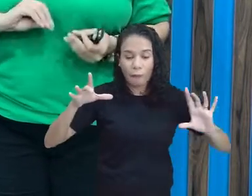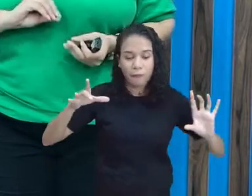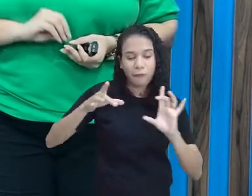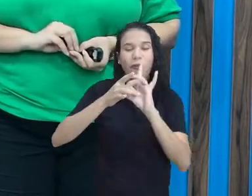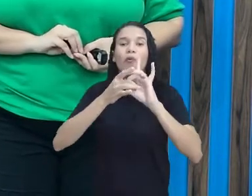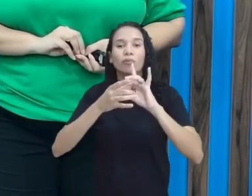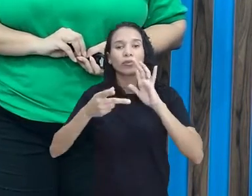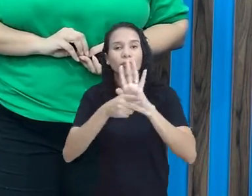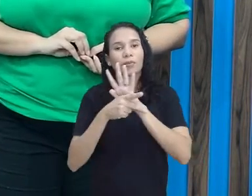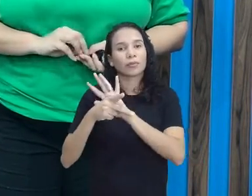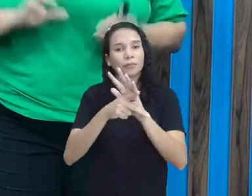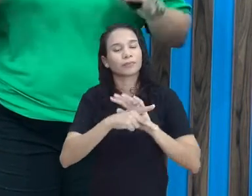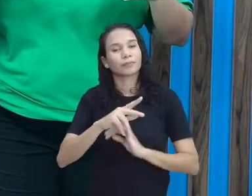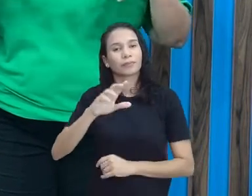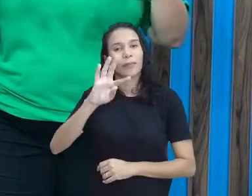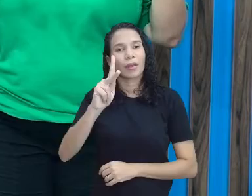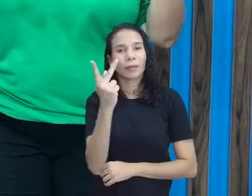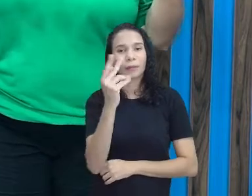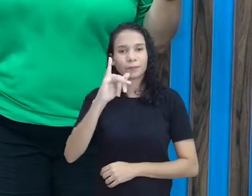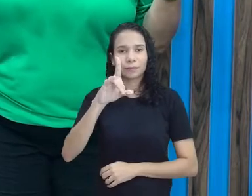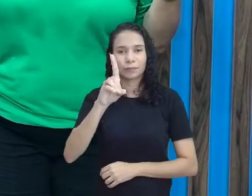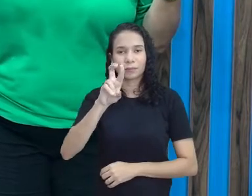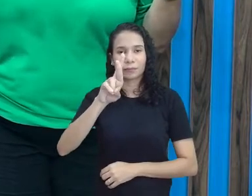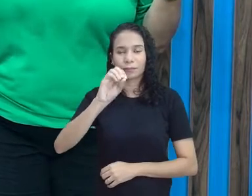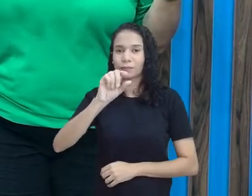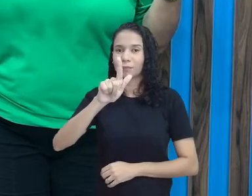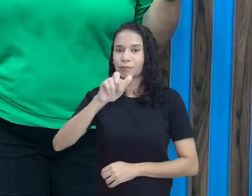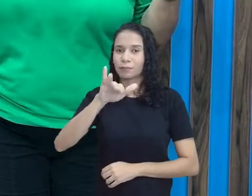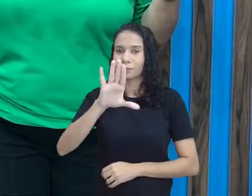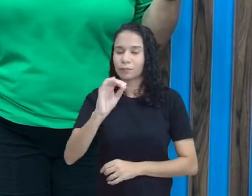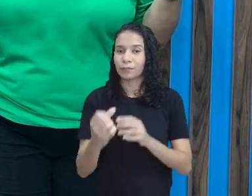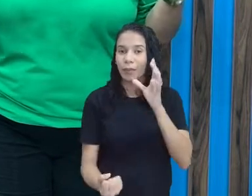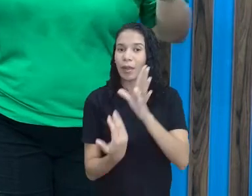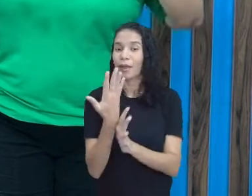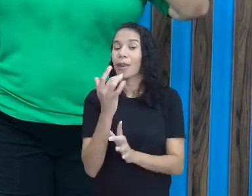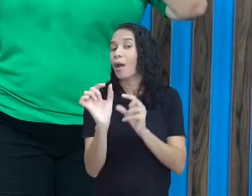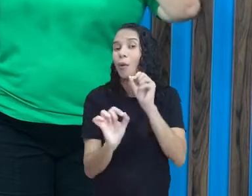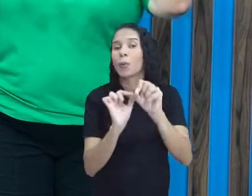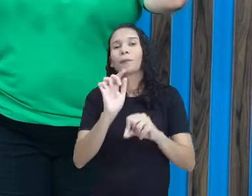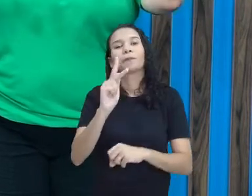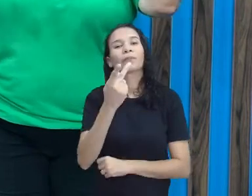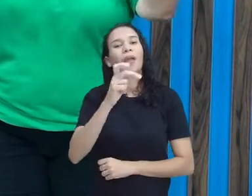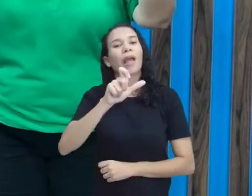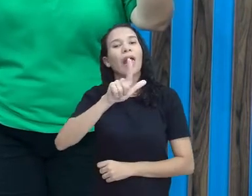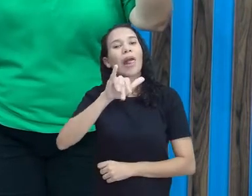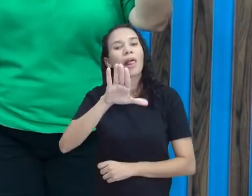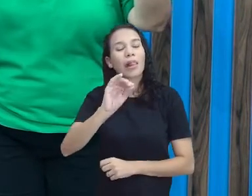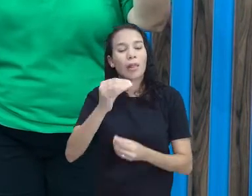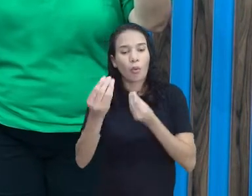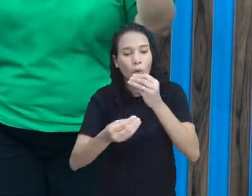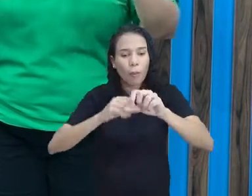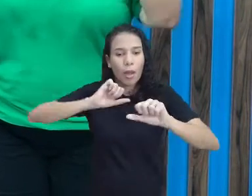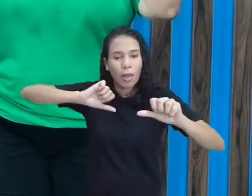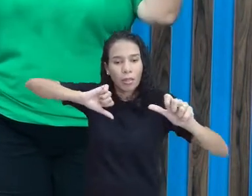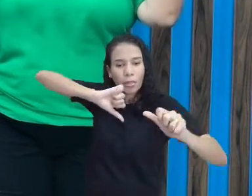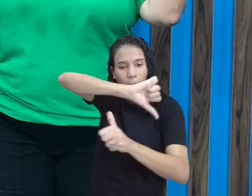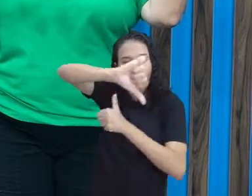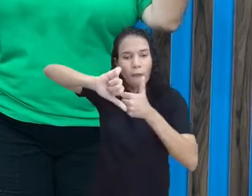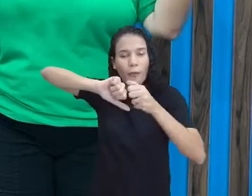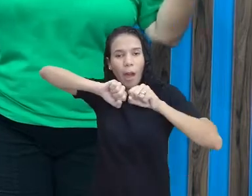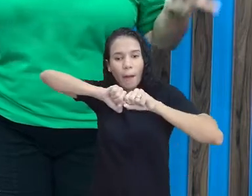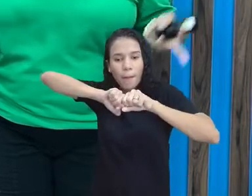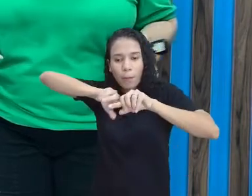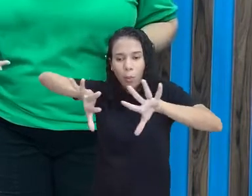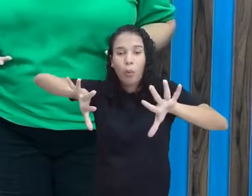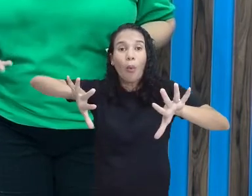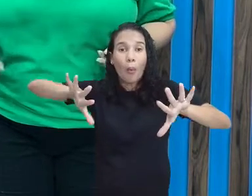de átomos de hidrogênio, que vai gerar o quê? O hélio, né? Então, libera energia,